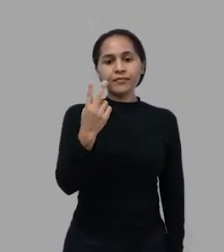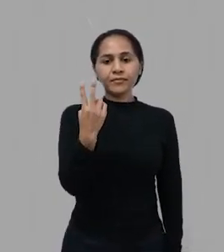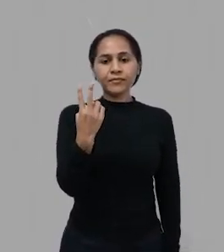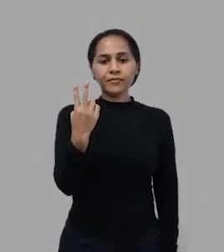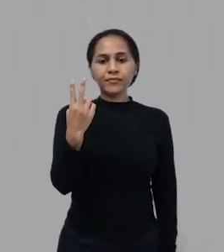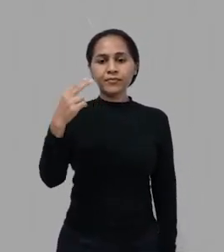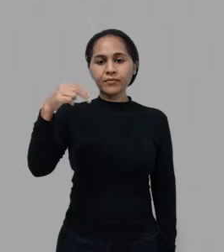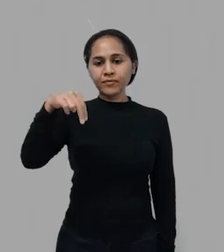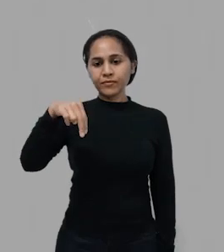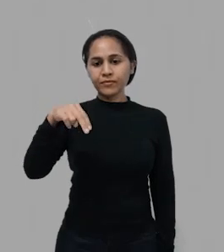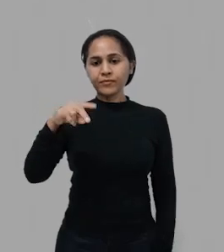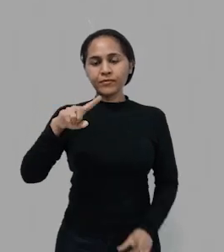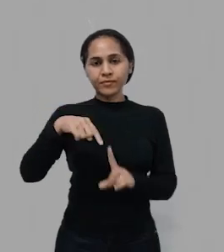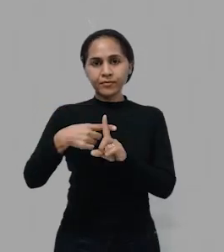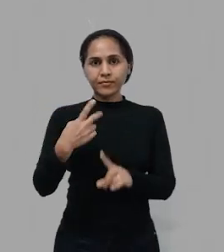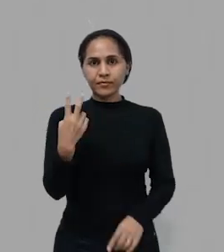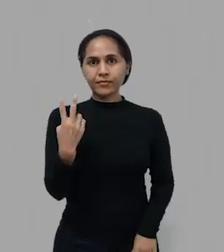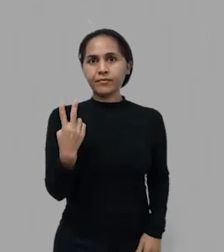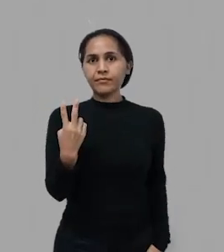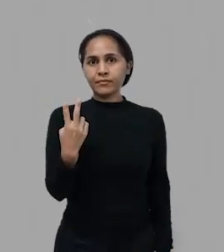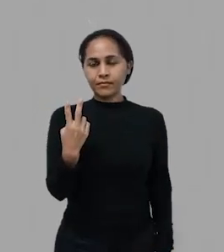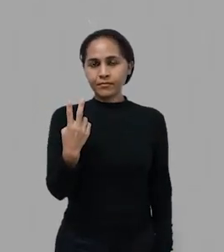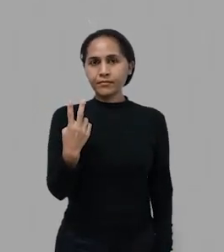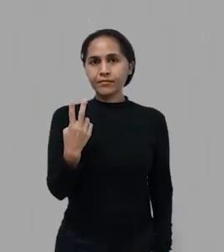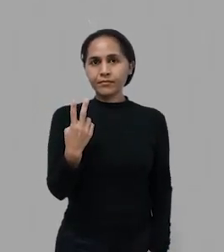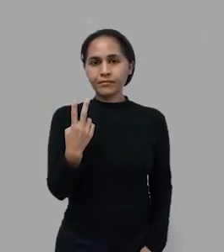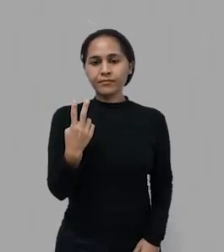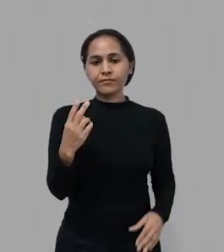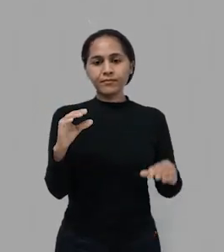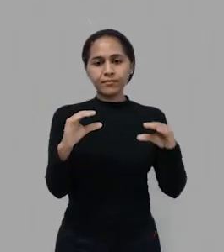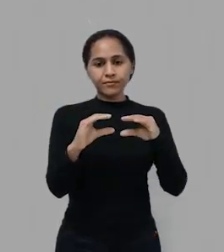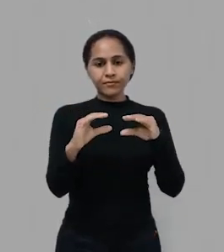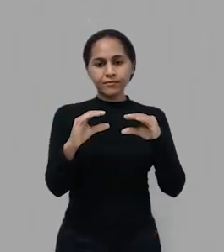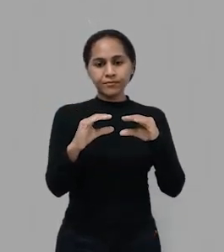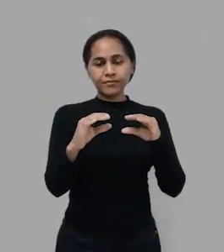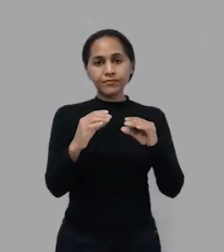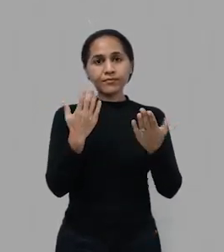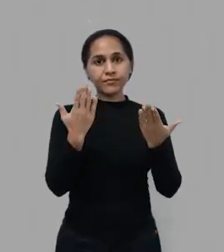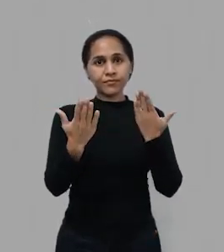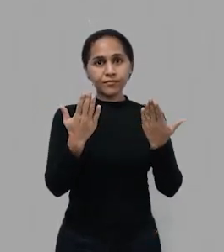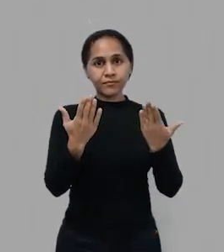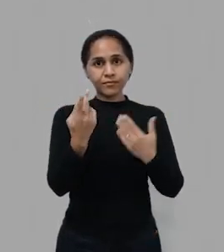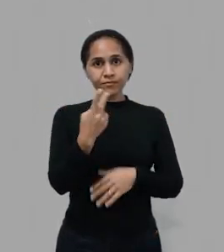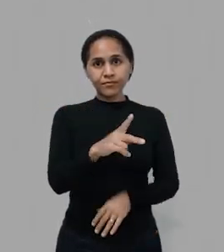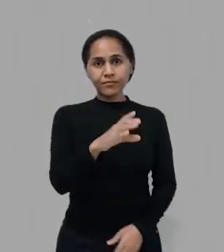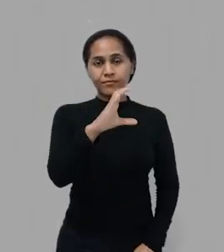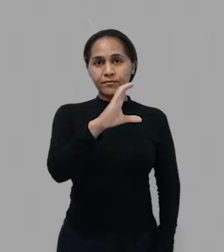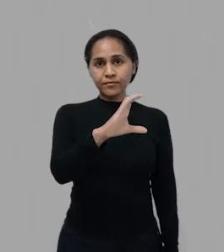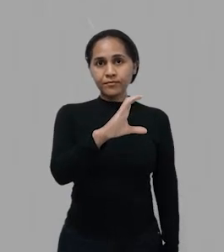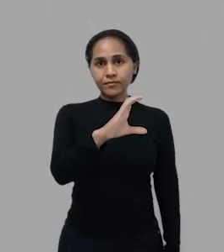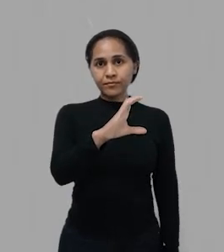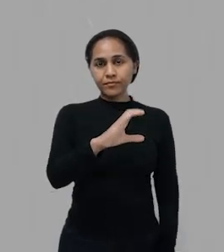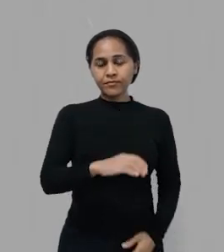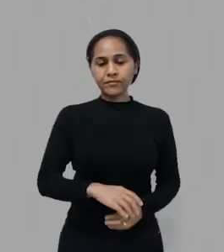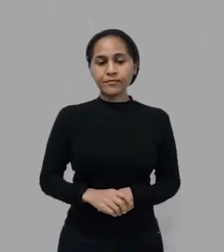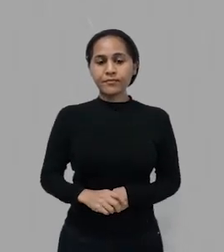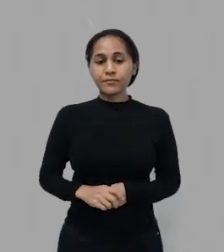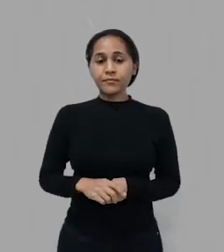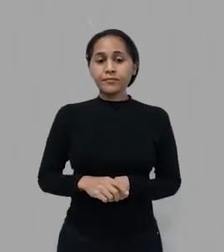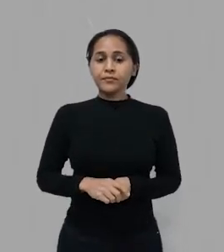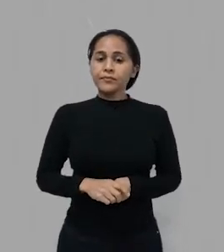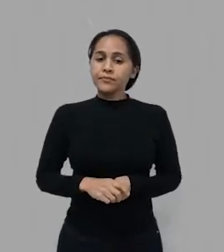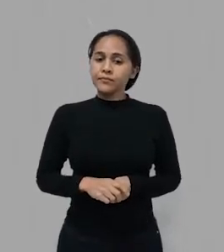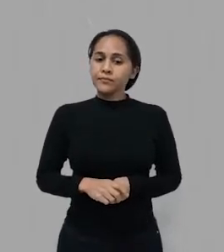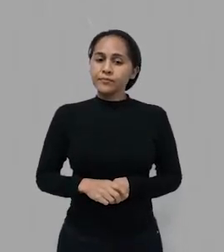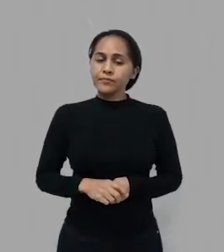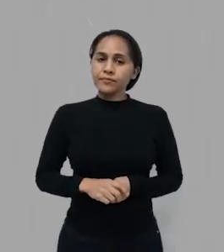vão ter o dobro de hidrogênios mais 2 em relação aos carbonos. Então, aqui a questão nos fala